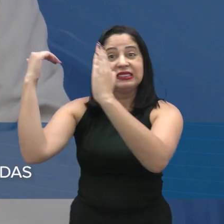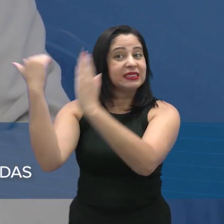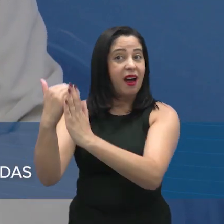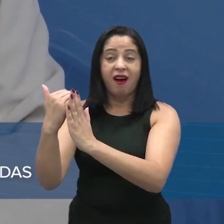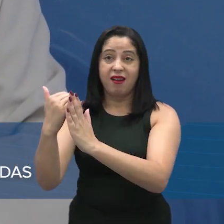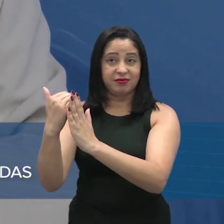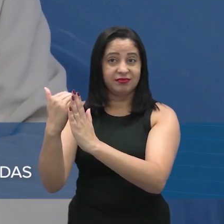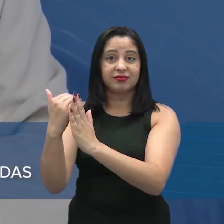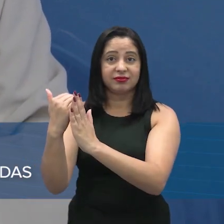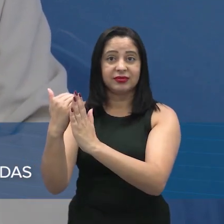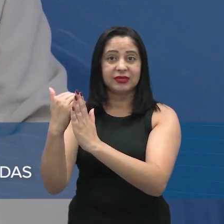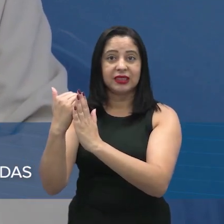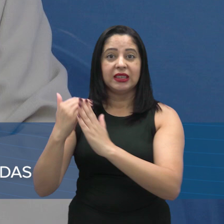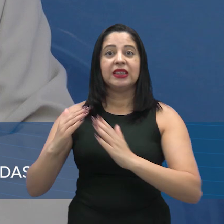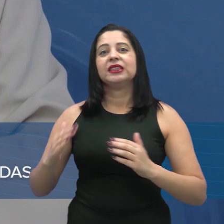são limitadas.